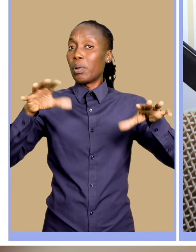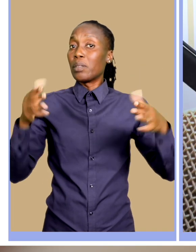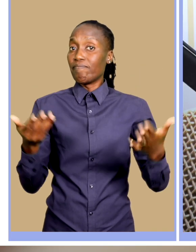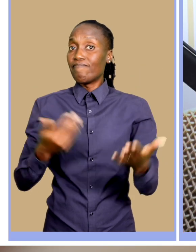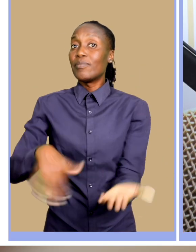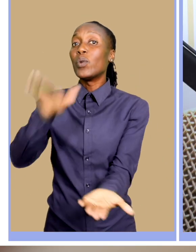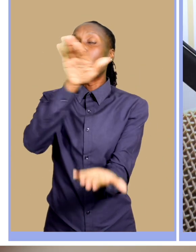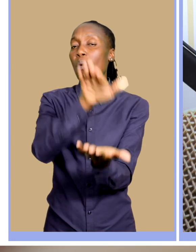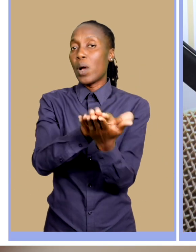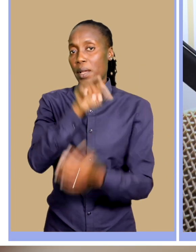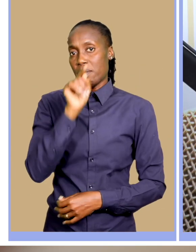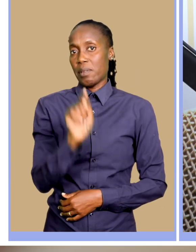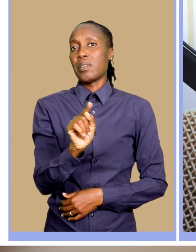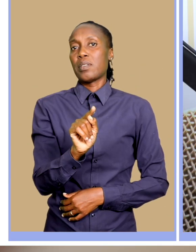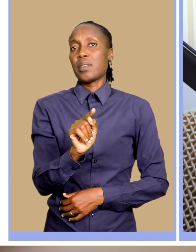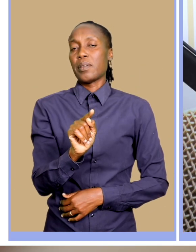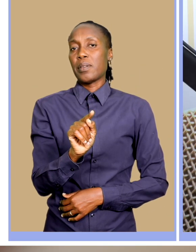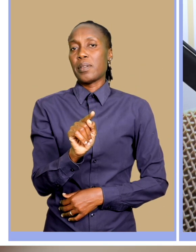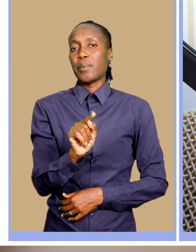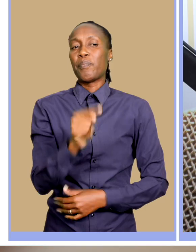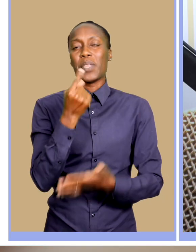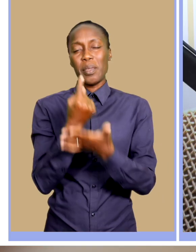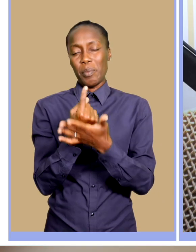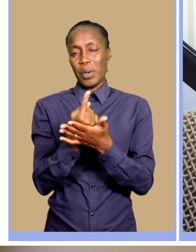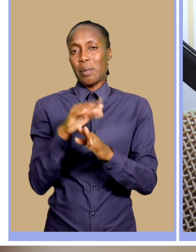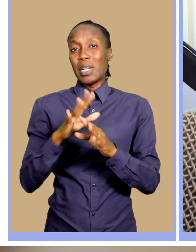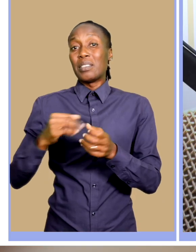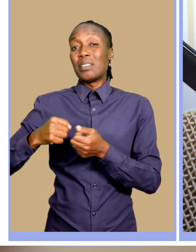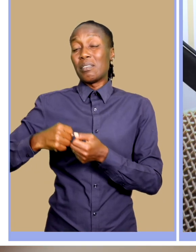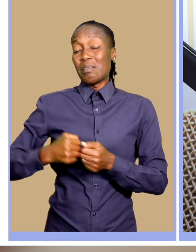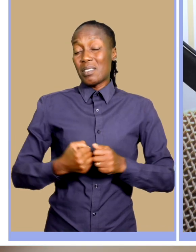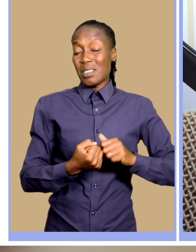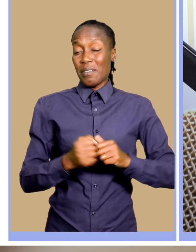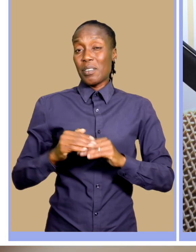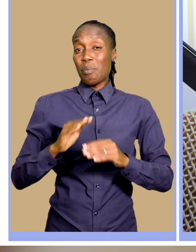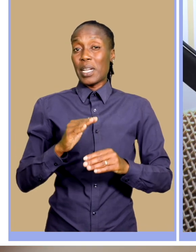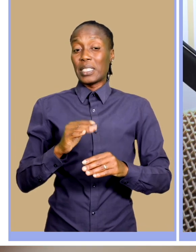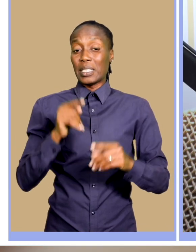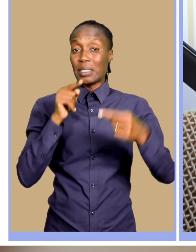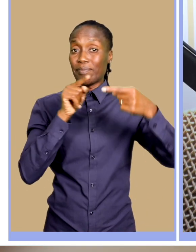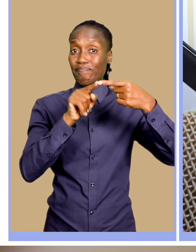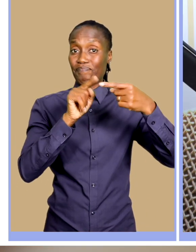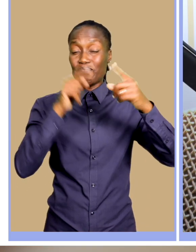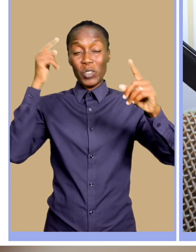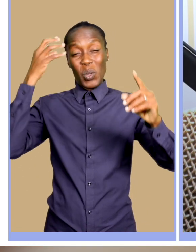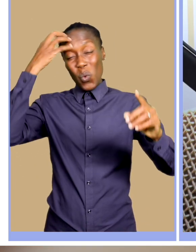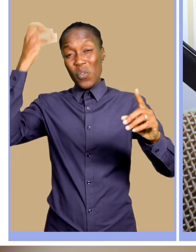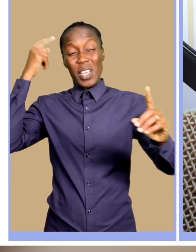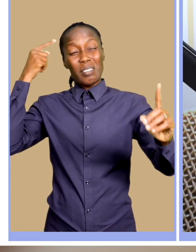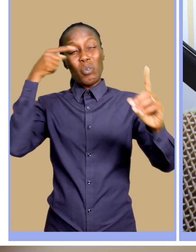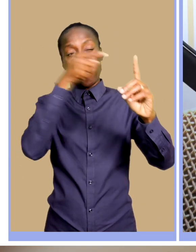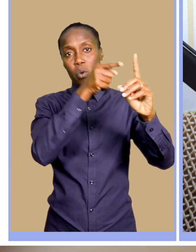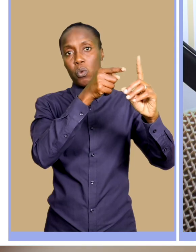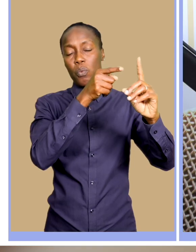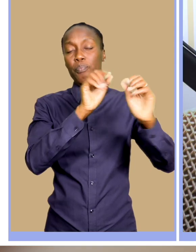um principal desafio que eu acho que o governo deve olhar. O segundo desafio é justamente este que esteve a mencionar. Nós